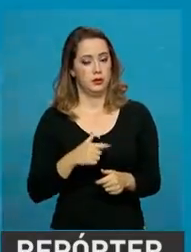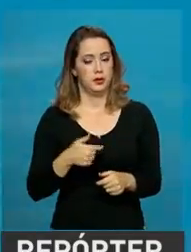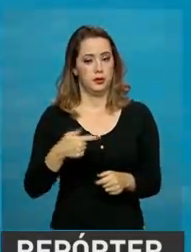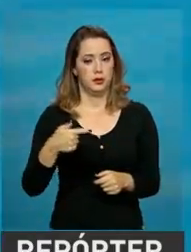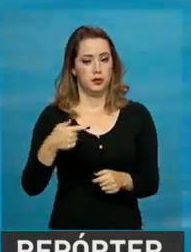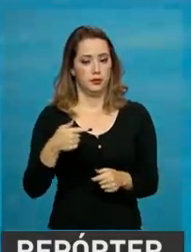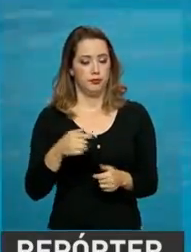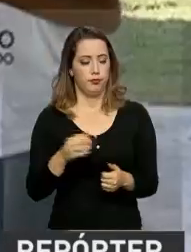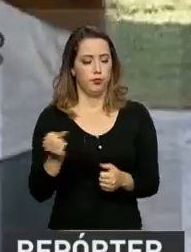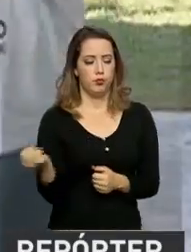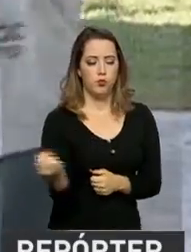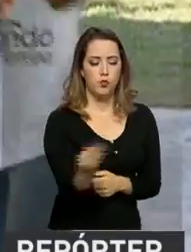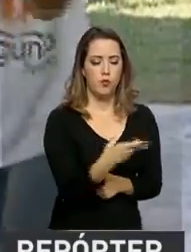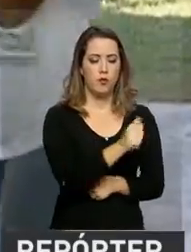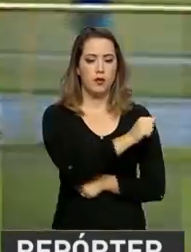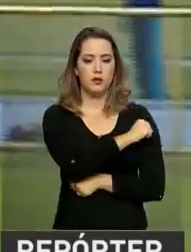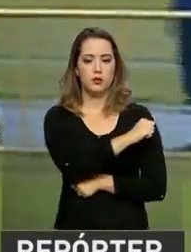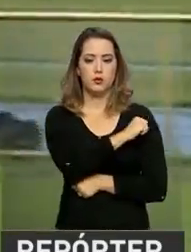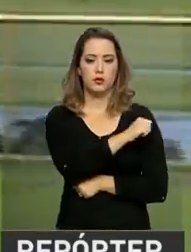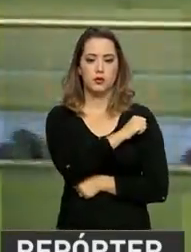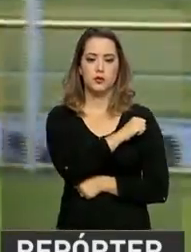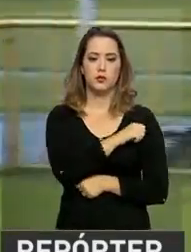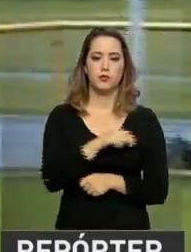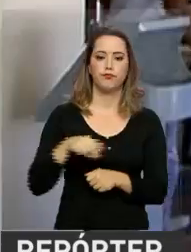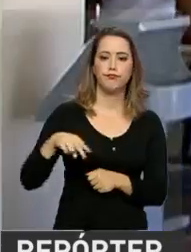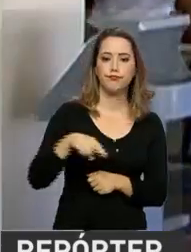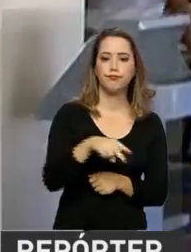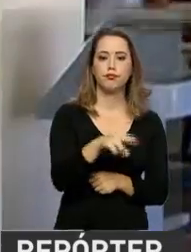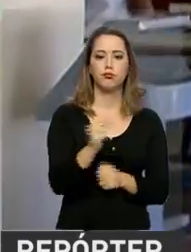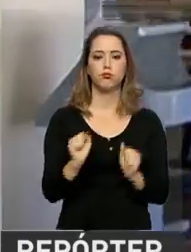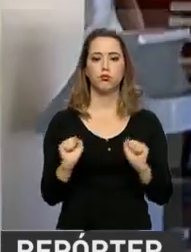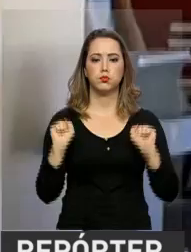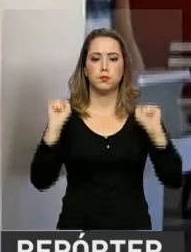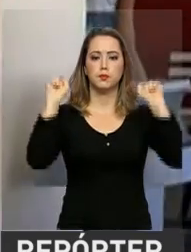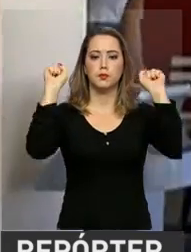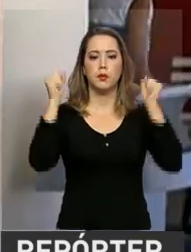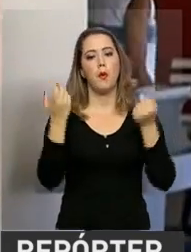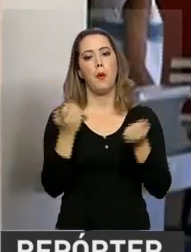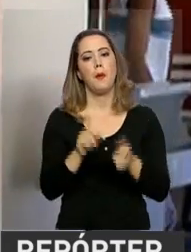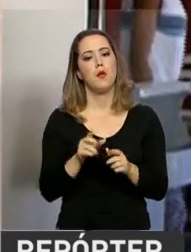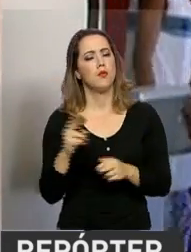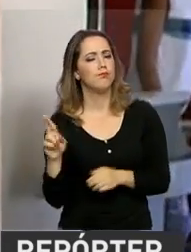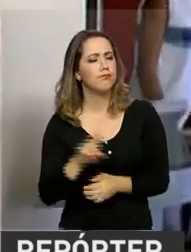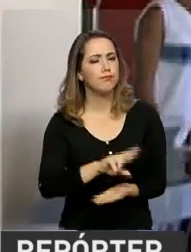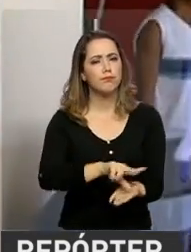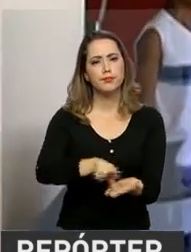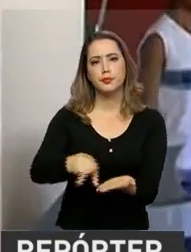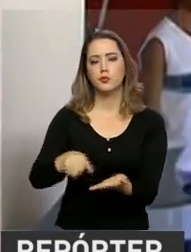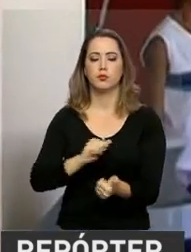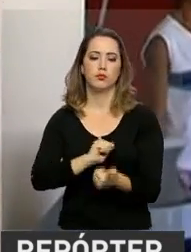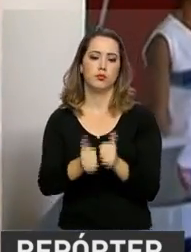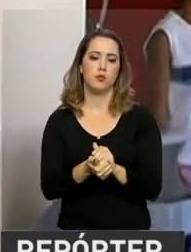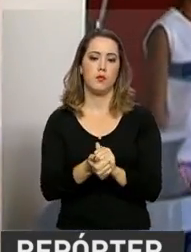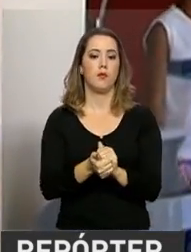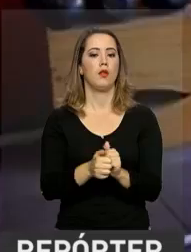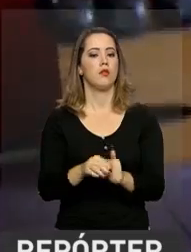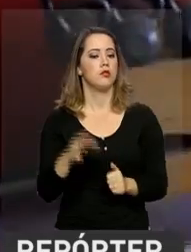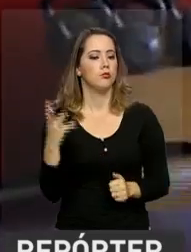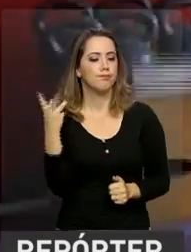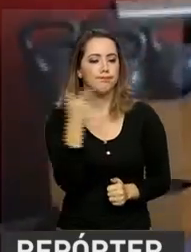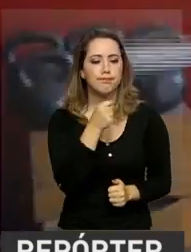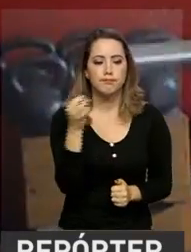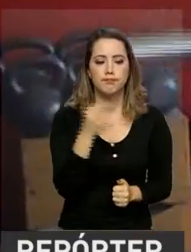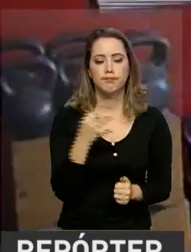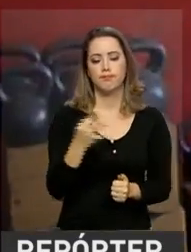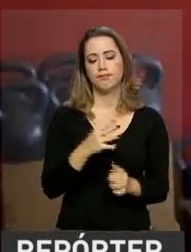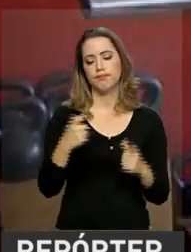esportes Como a natação a luta o atletismo e o levantamento de peso entre outros as instalações são de excelência e